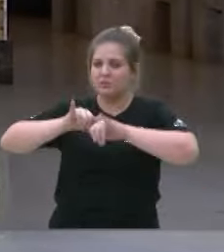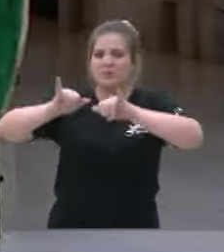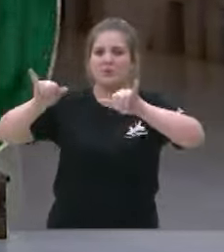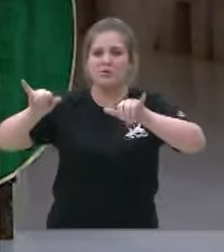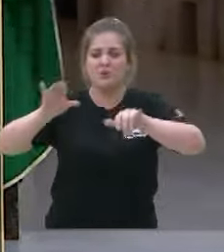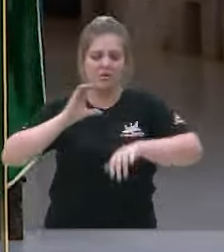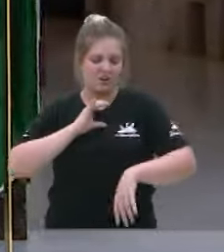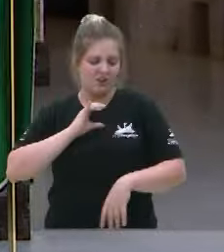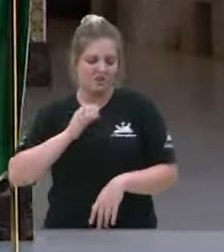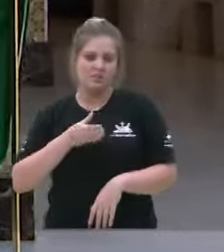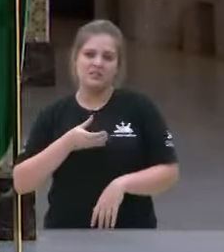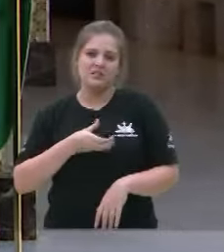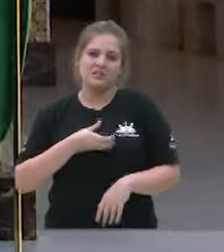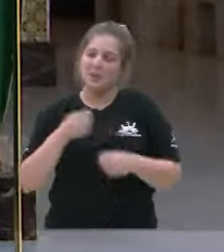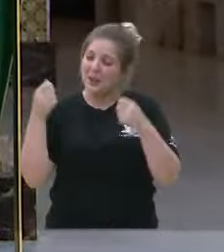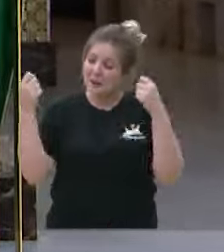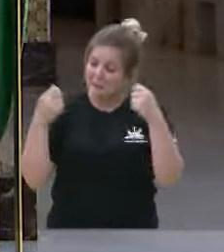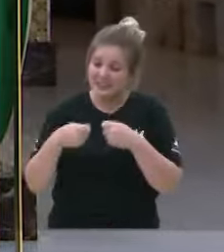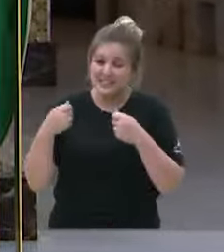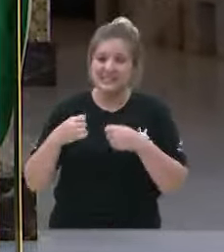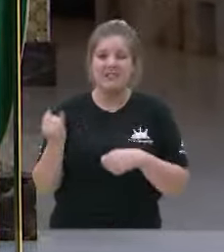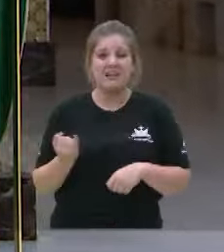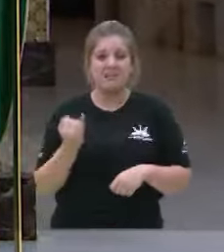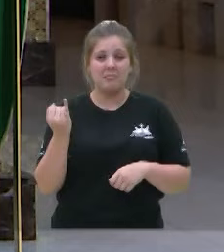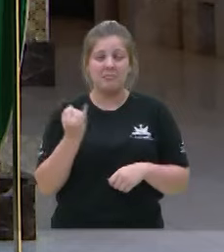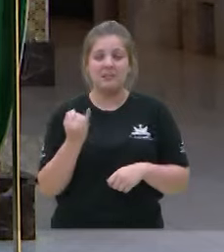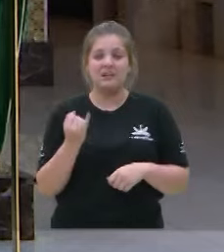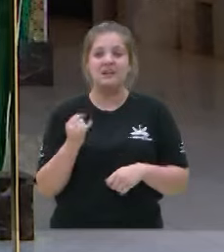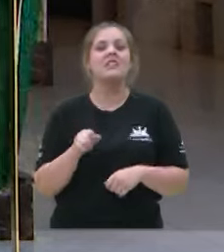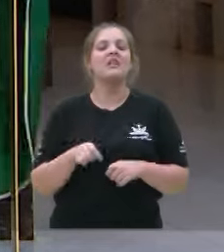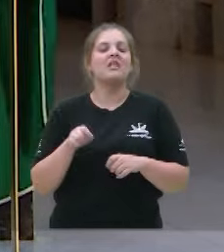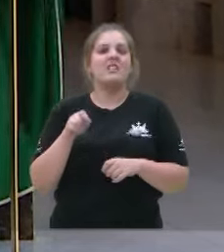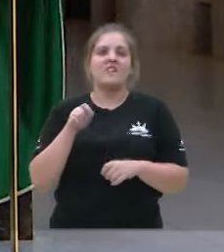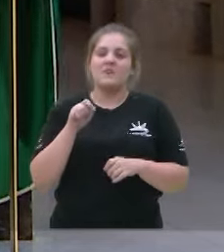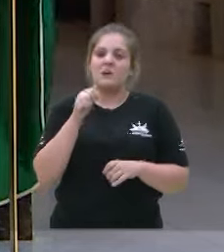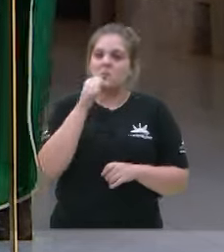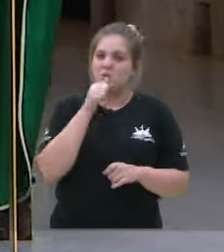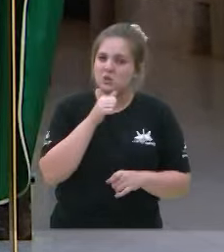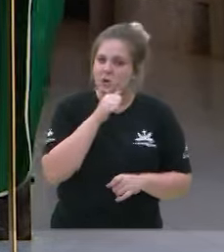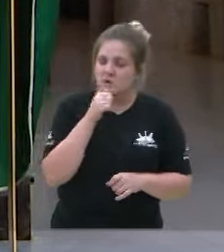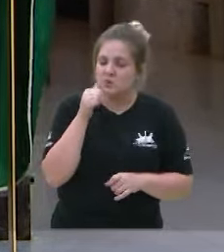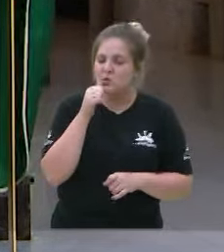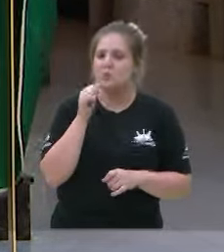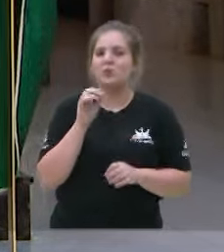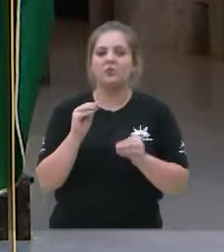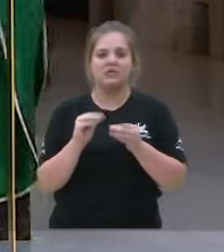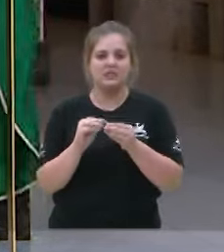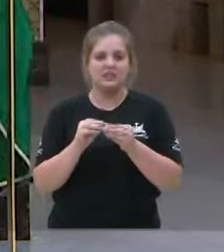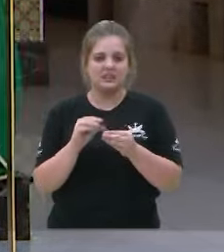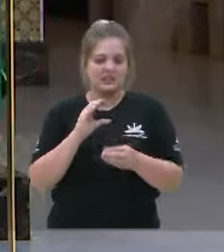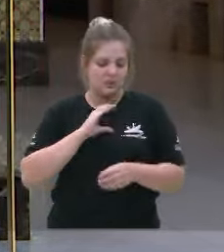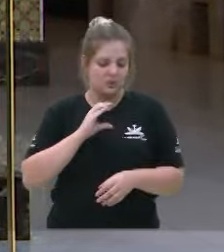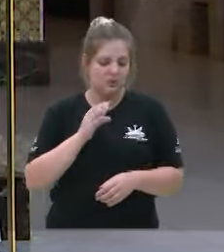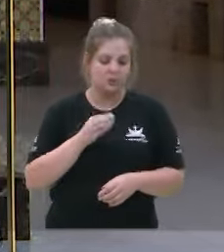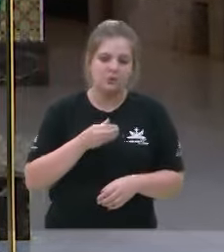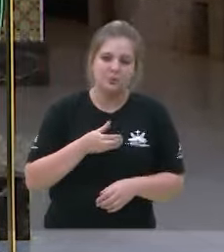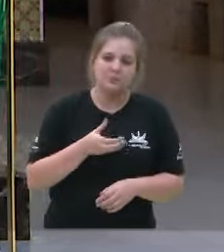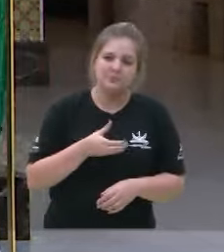a conversão e assim eles praticaram Tais ações